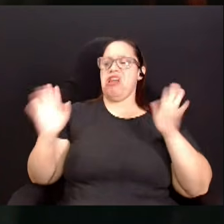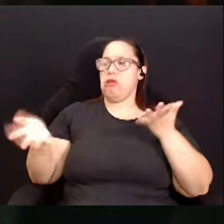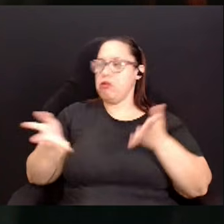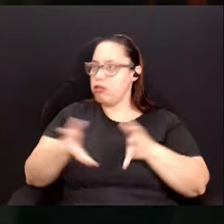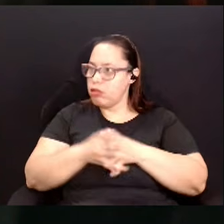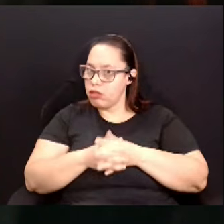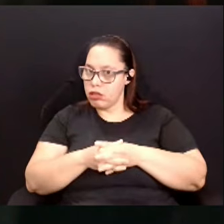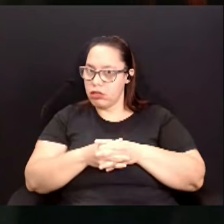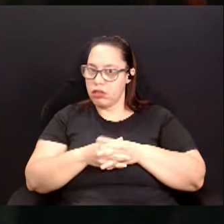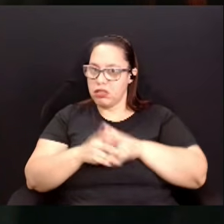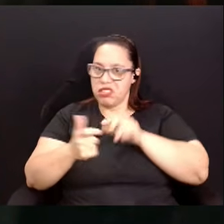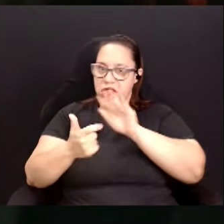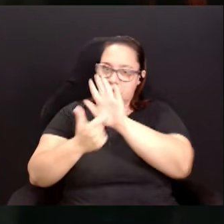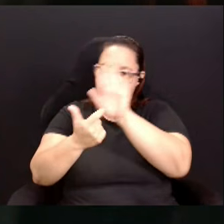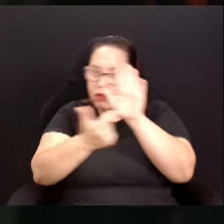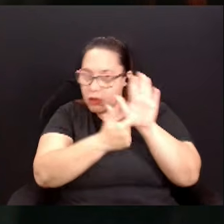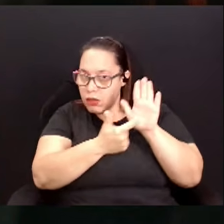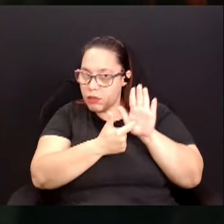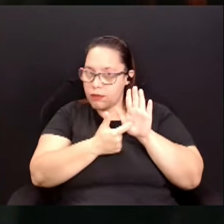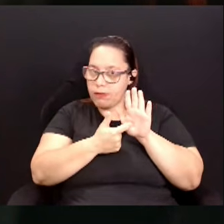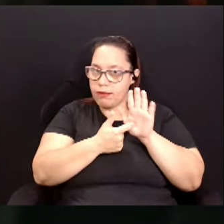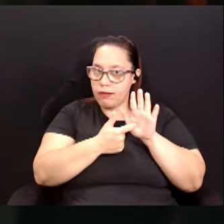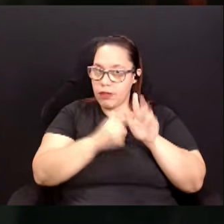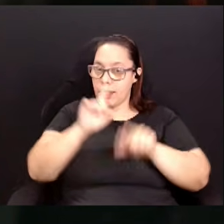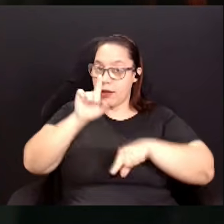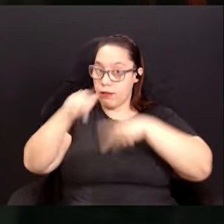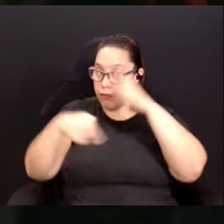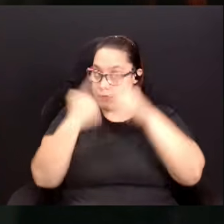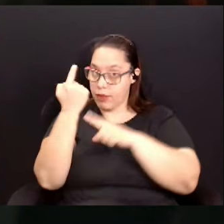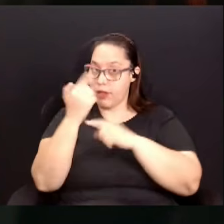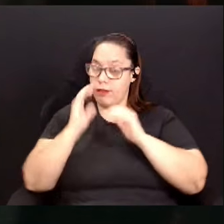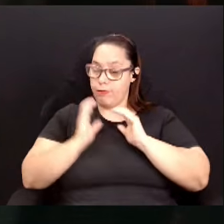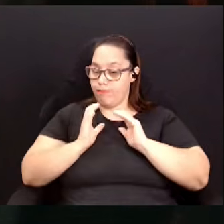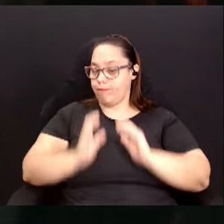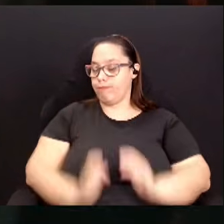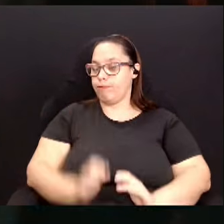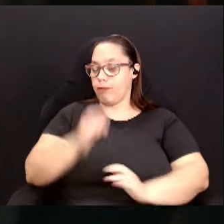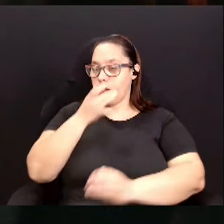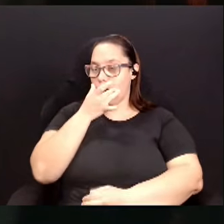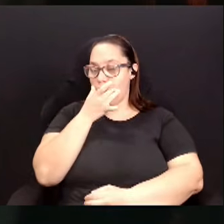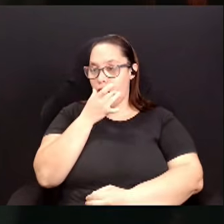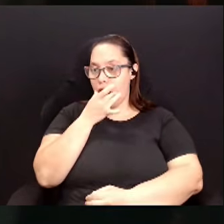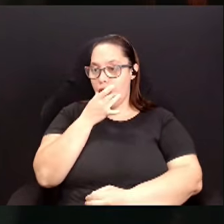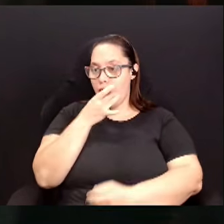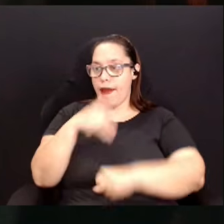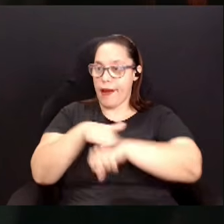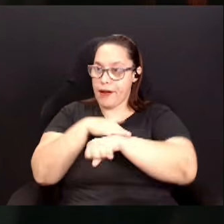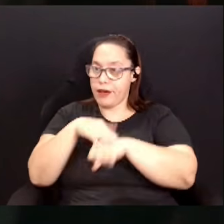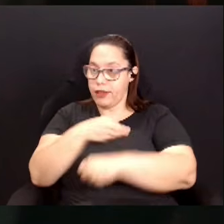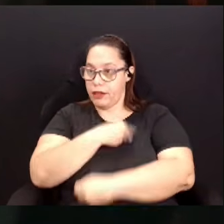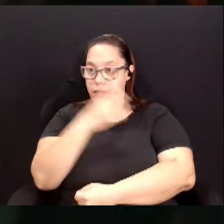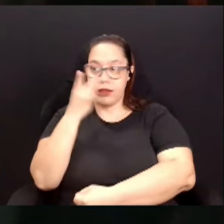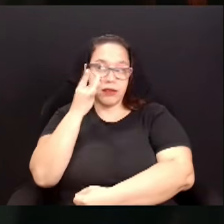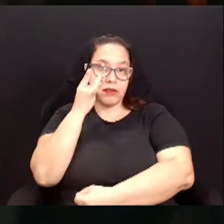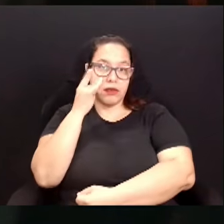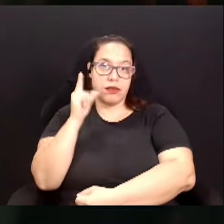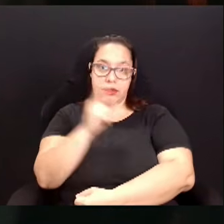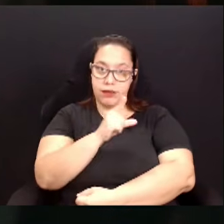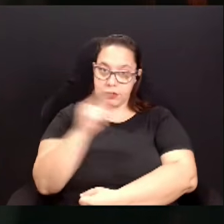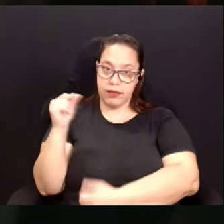ambiente, Tatiana, potencializam esse comportamento nas conversas presenciais, quando você sai da rede, está no